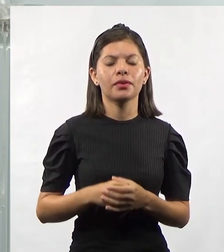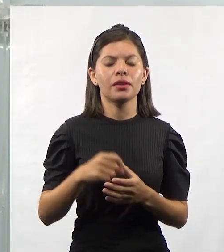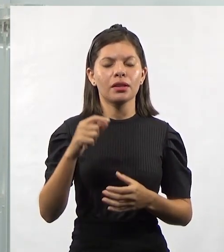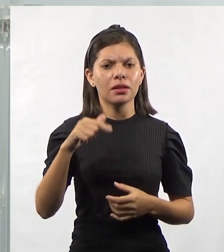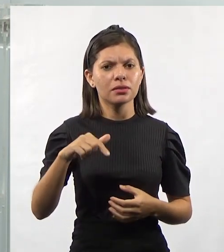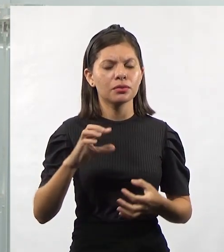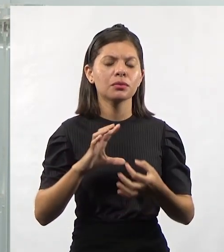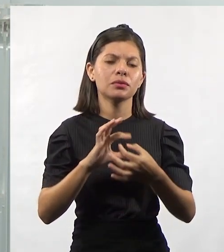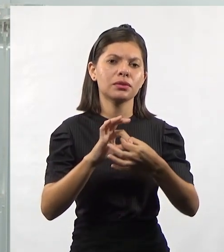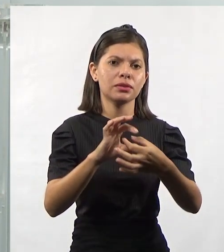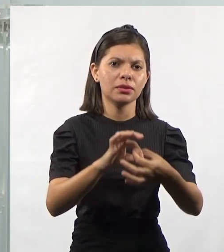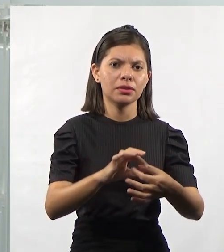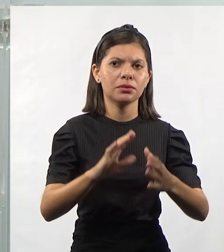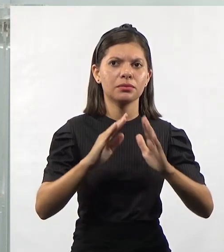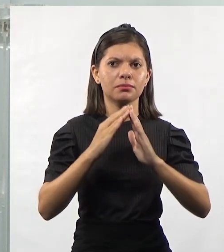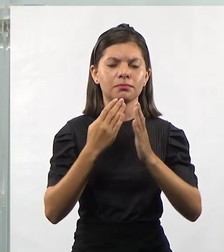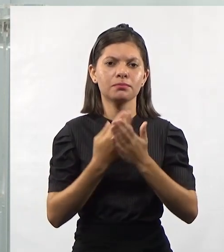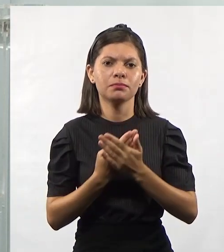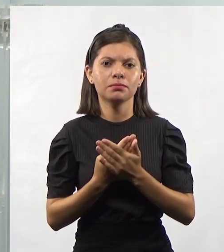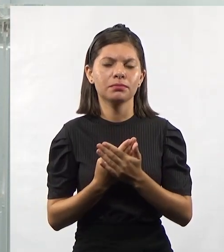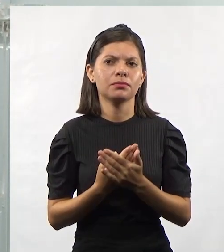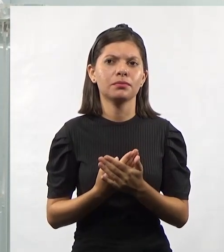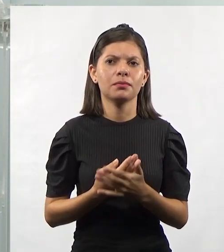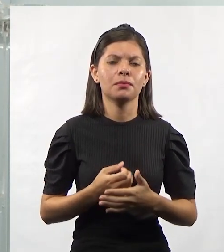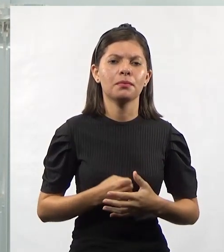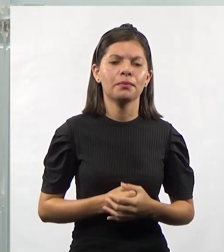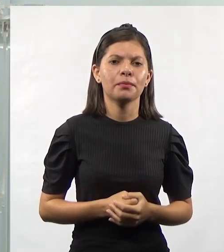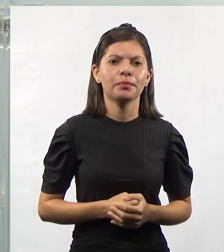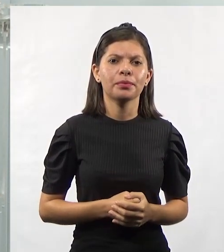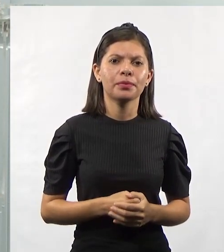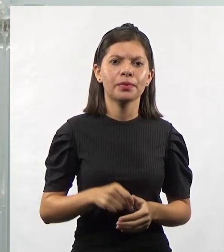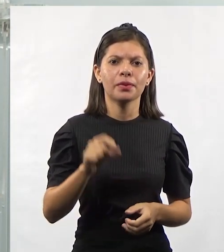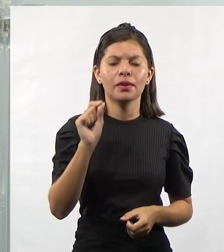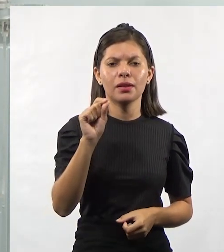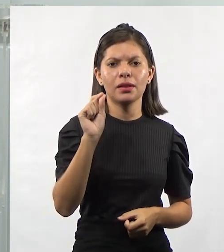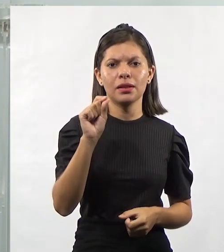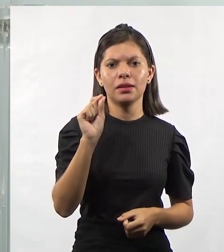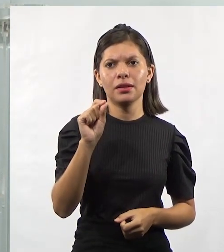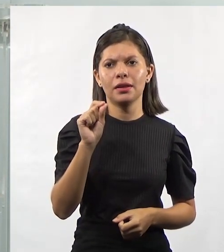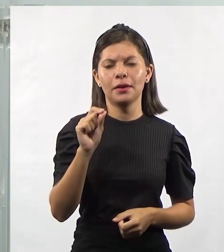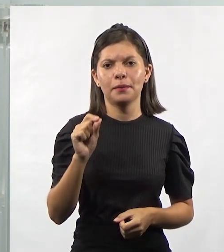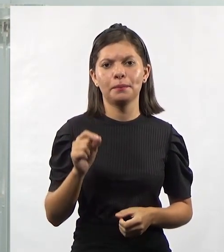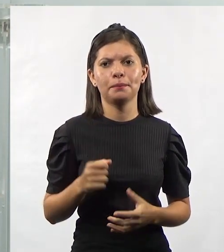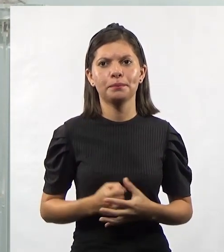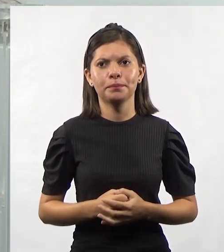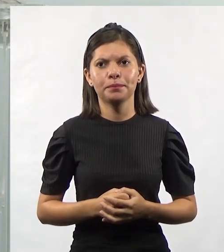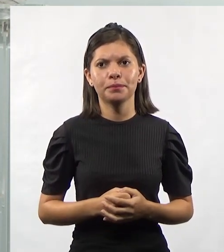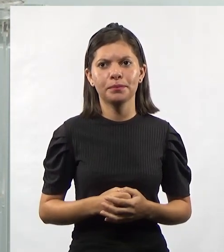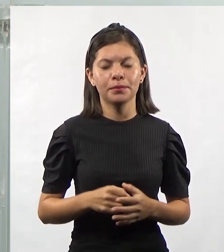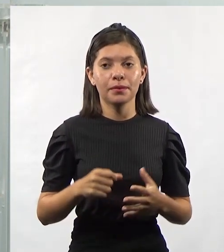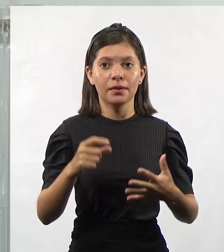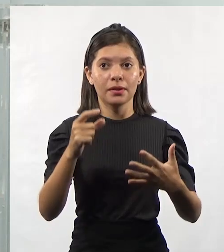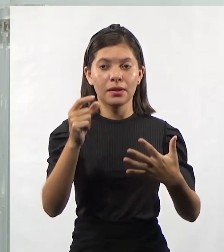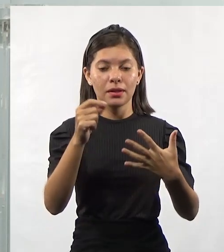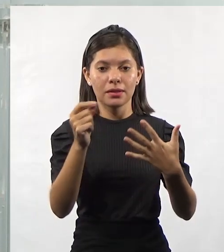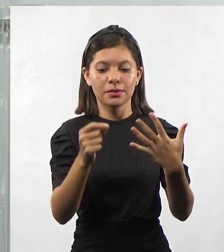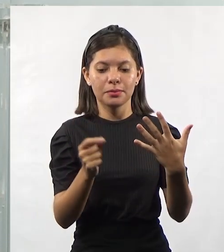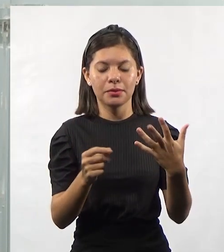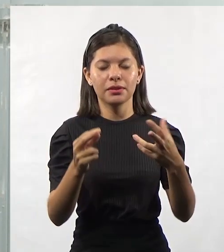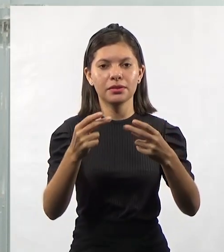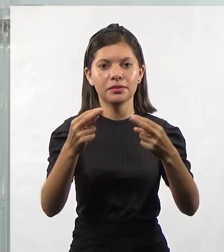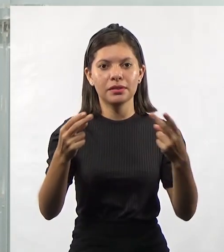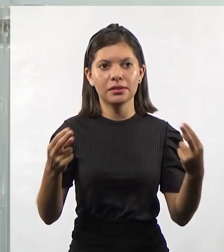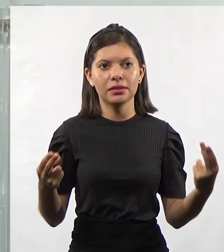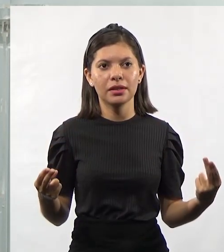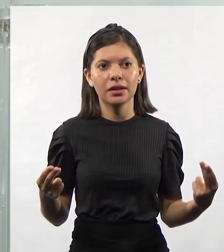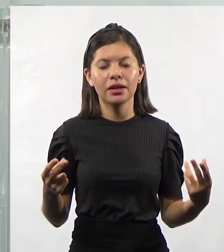trago esse contexto do ambiente escolar, eu estou trazendo, pontuando para vocês esse aspecto